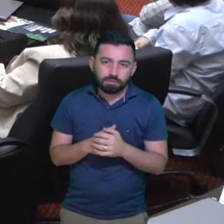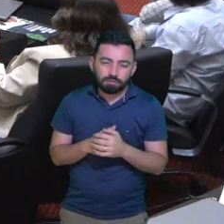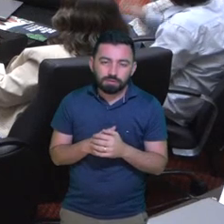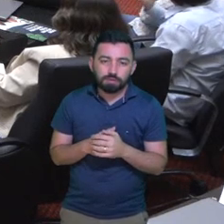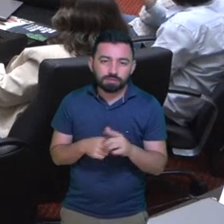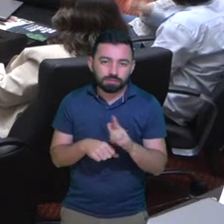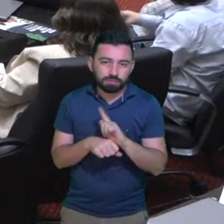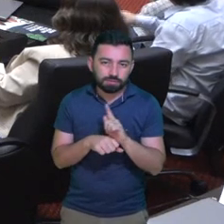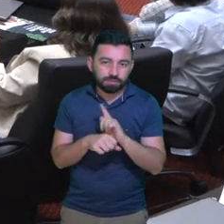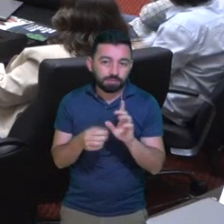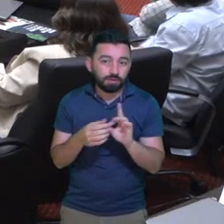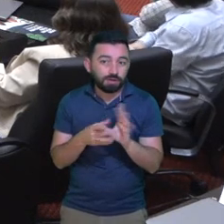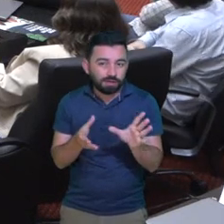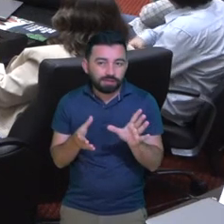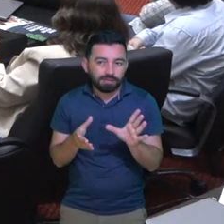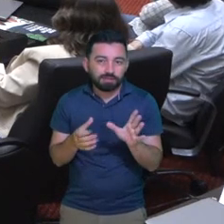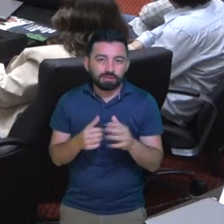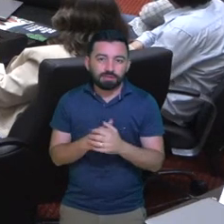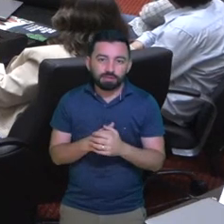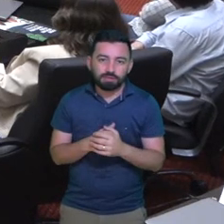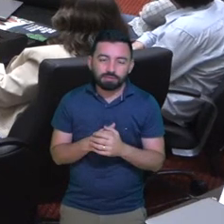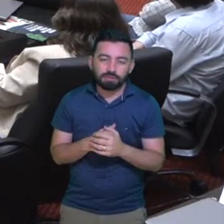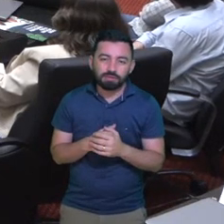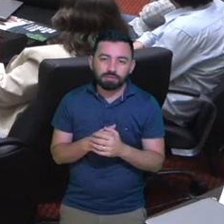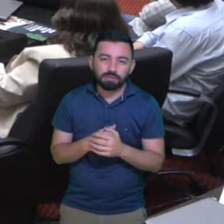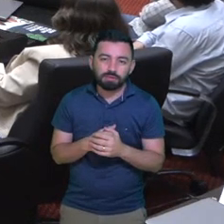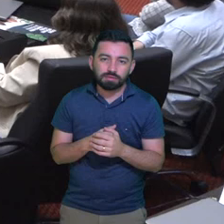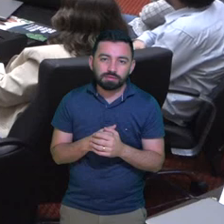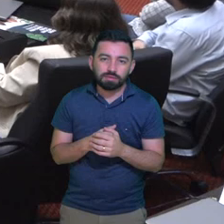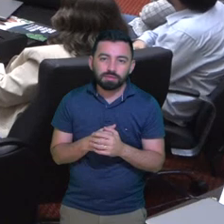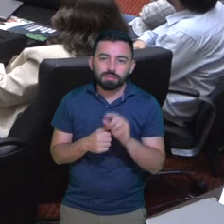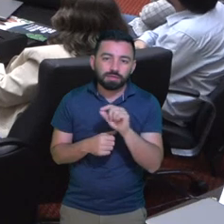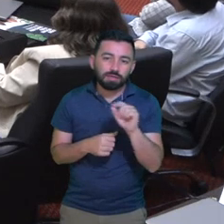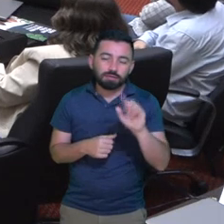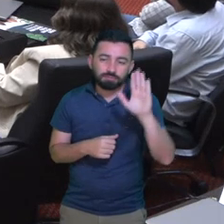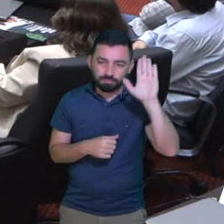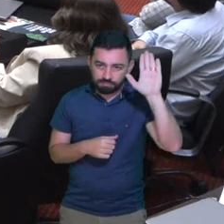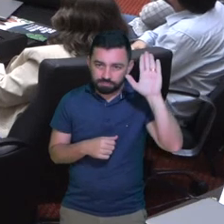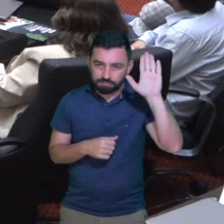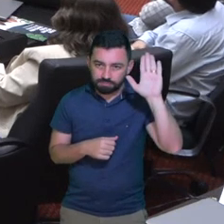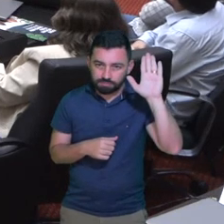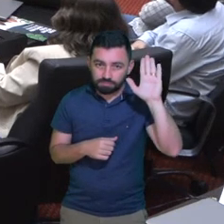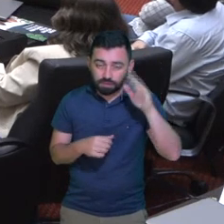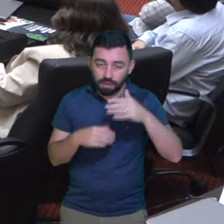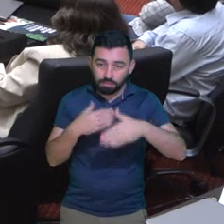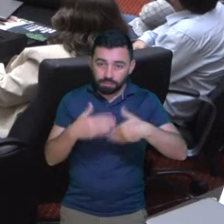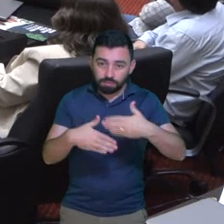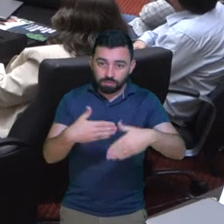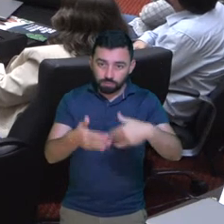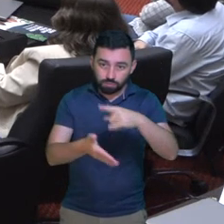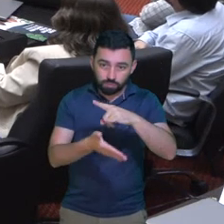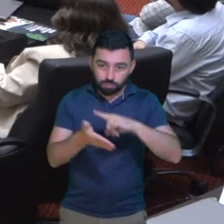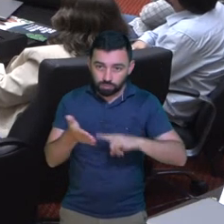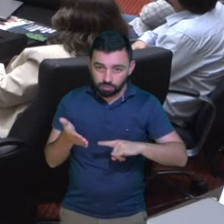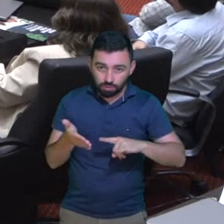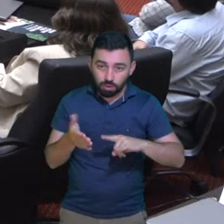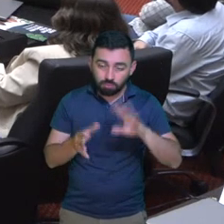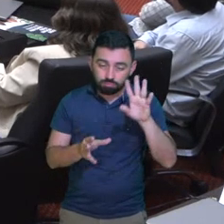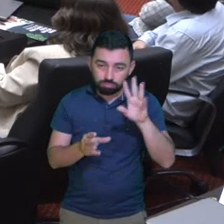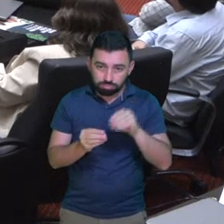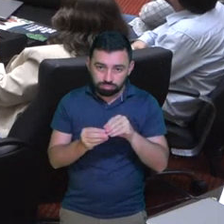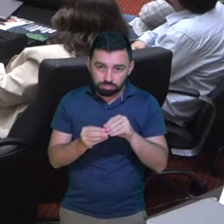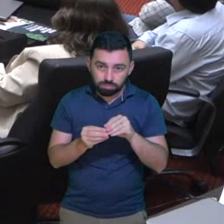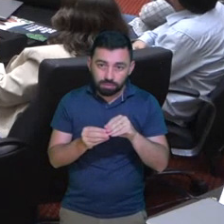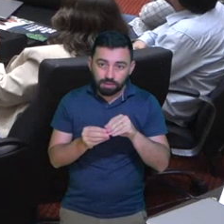democrática eu acho que tá vamos fazer o seguinte quem estiver de acordo que a gente encaminha esse documento como uma conclusão uma